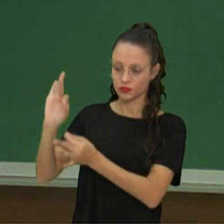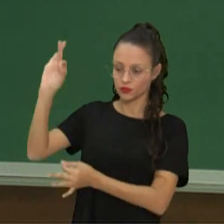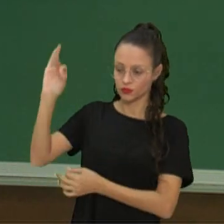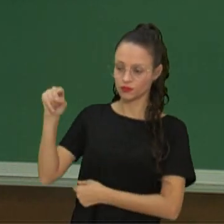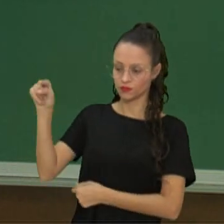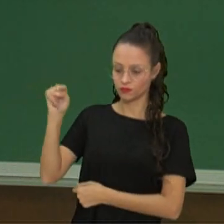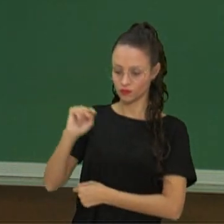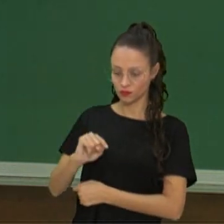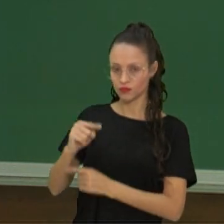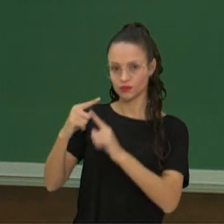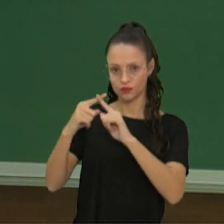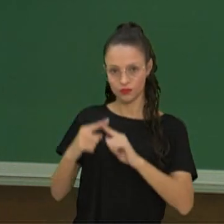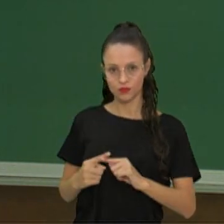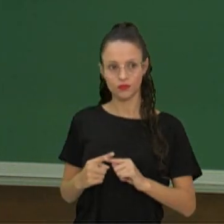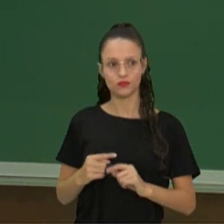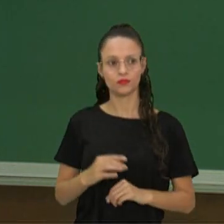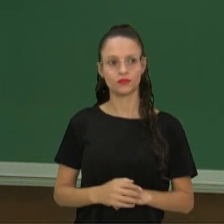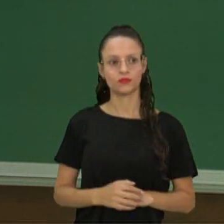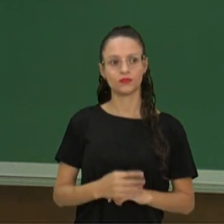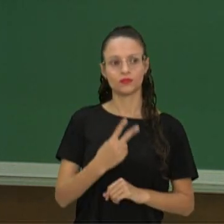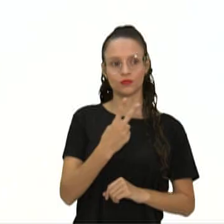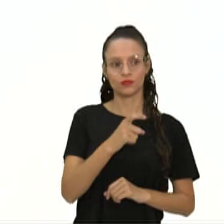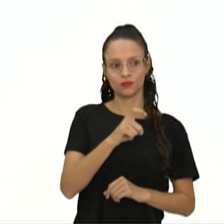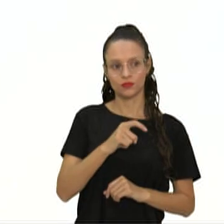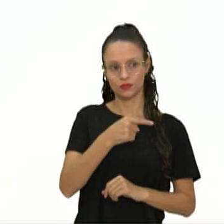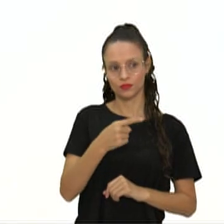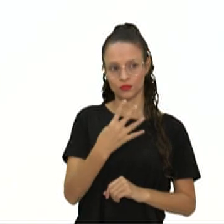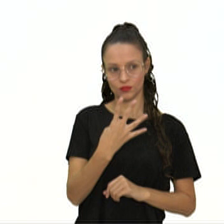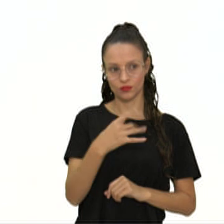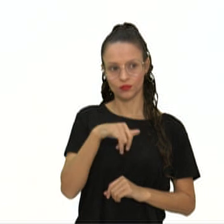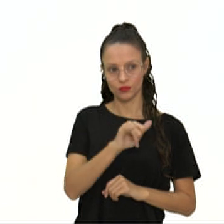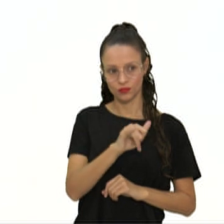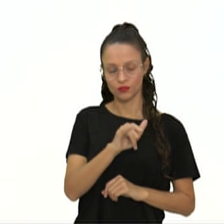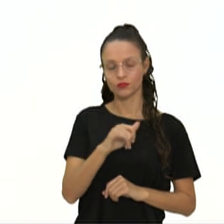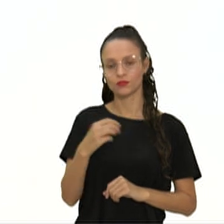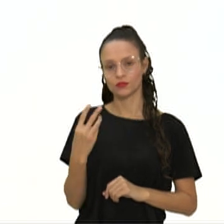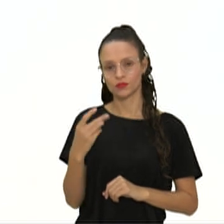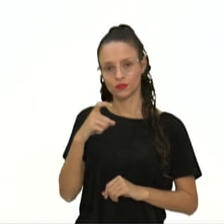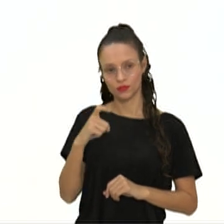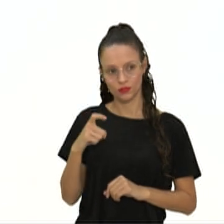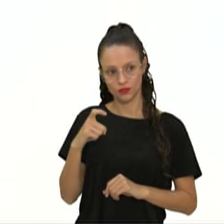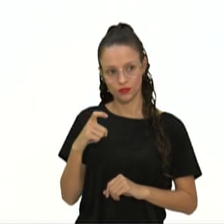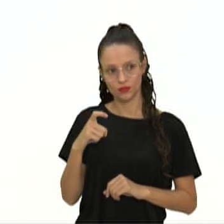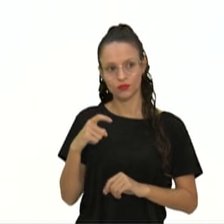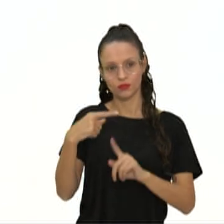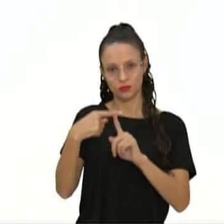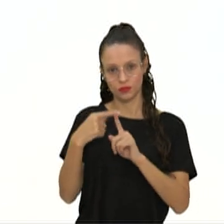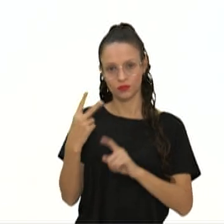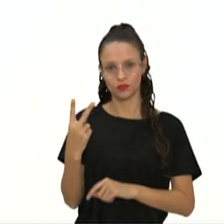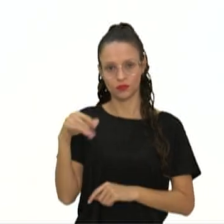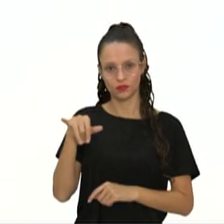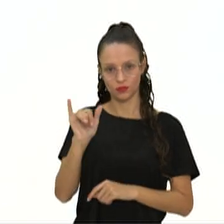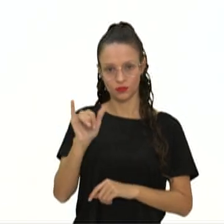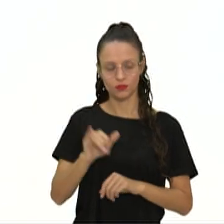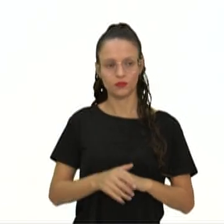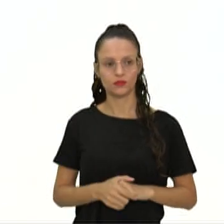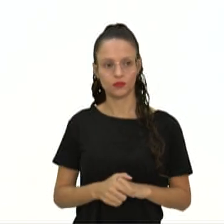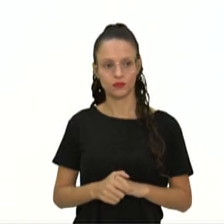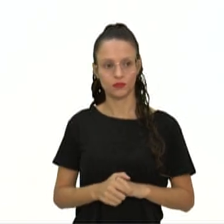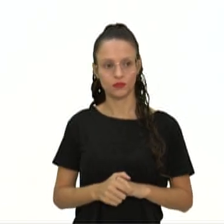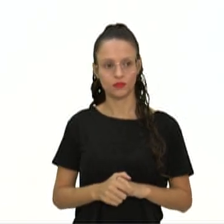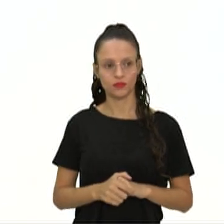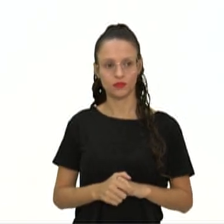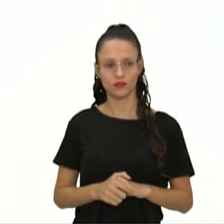olhada. Comprimento 2x menos 4y e largura 3x mais 2y. Eu escrevi